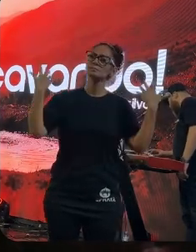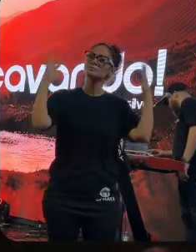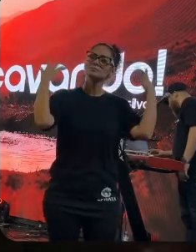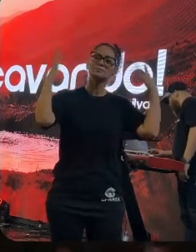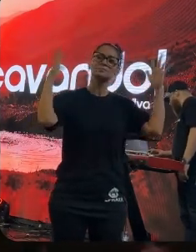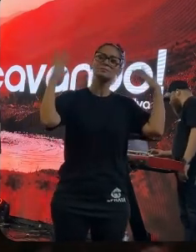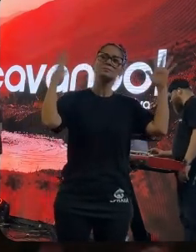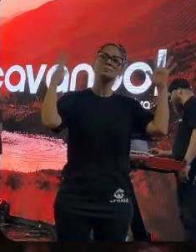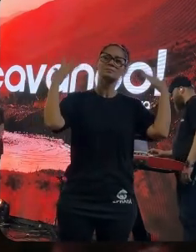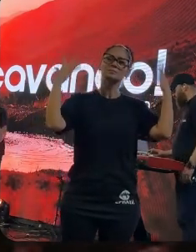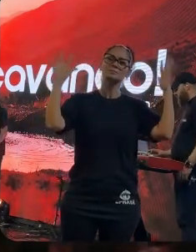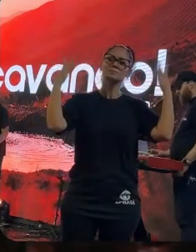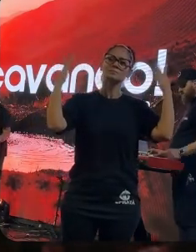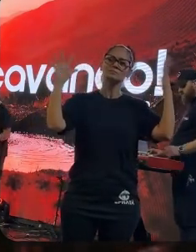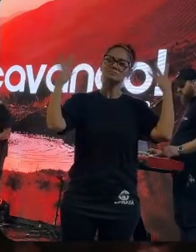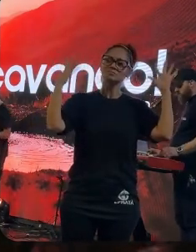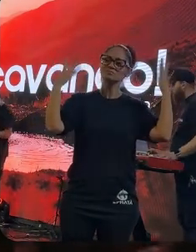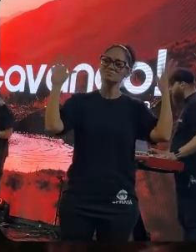Oh.